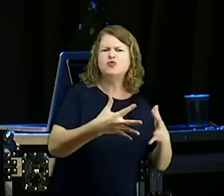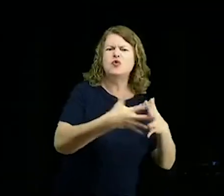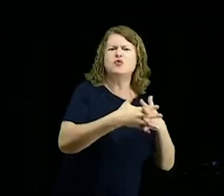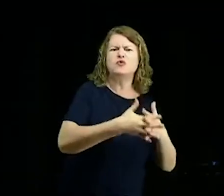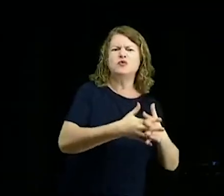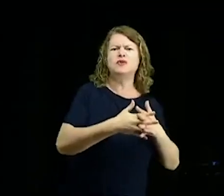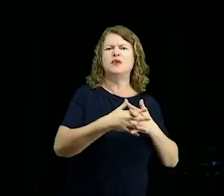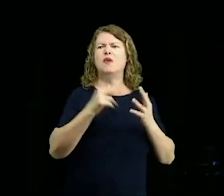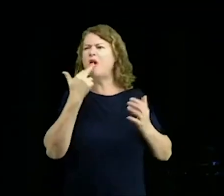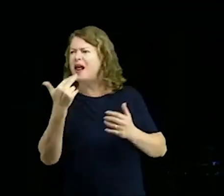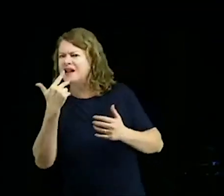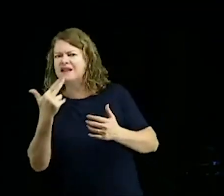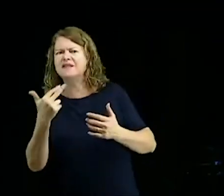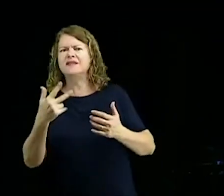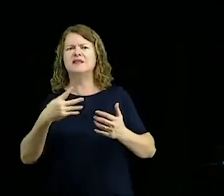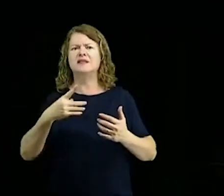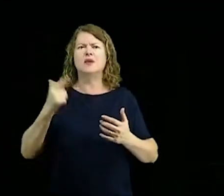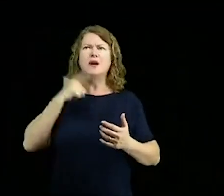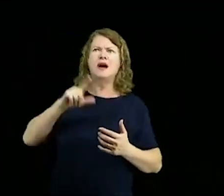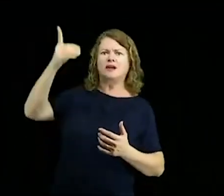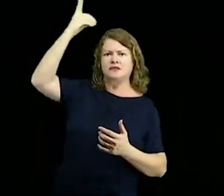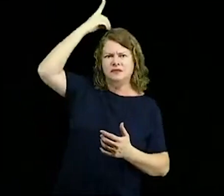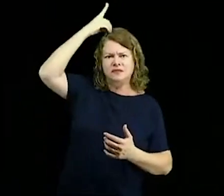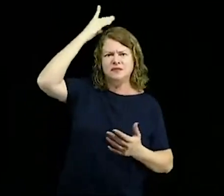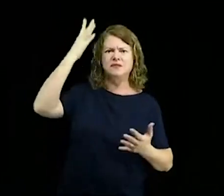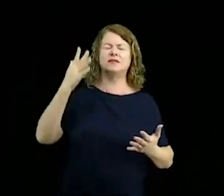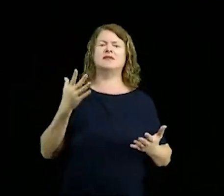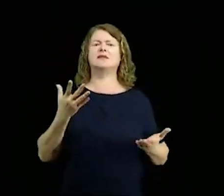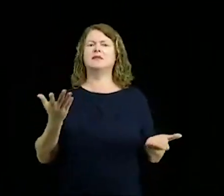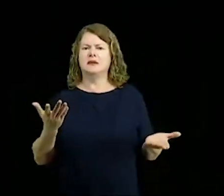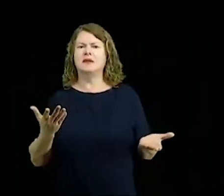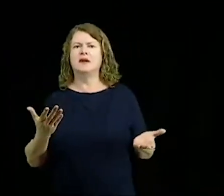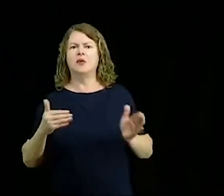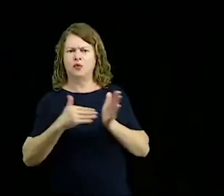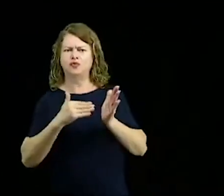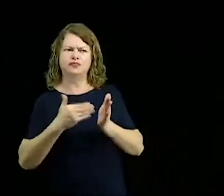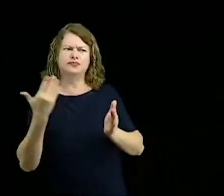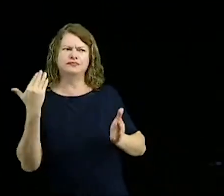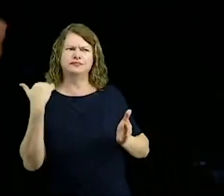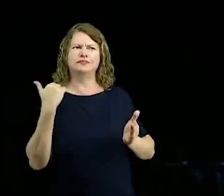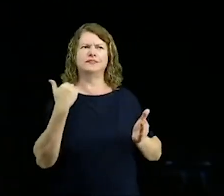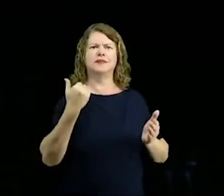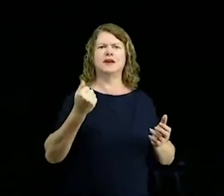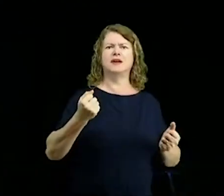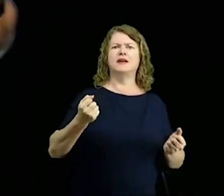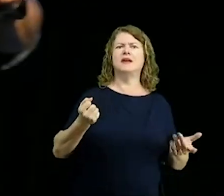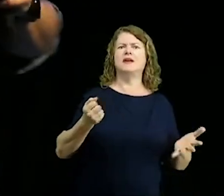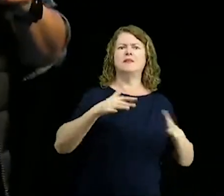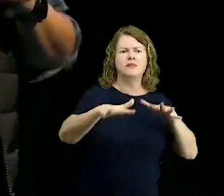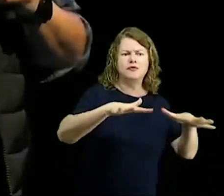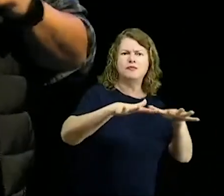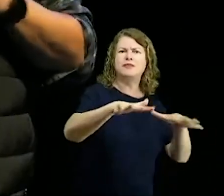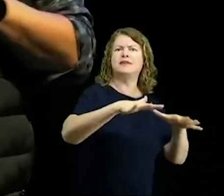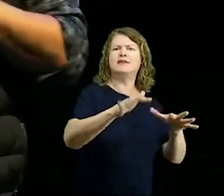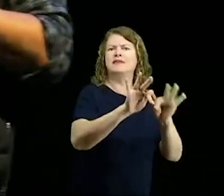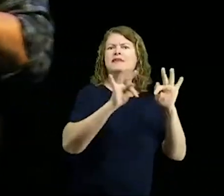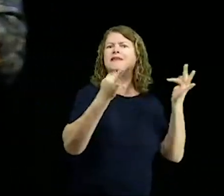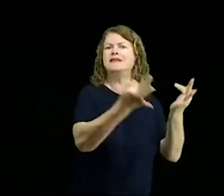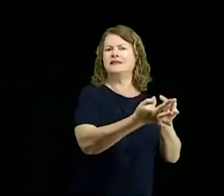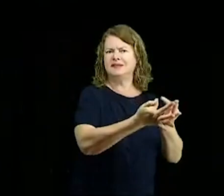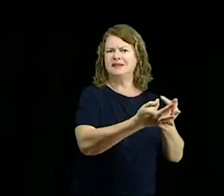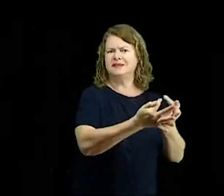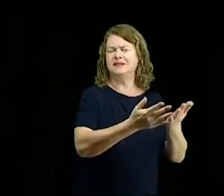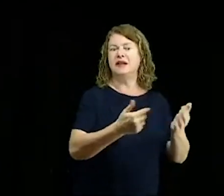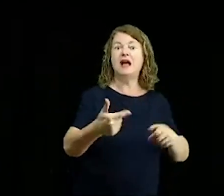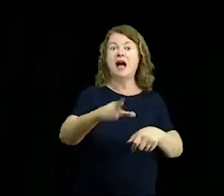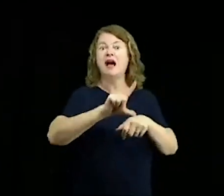O último avivamento é o avivamento das famílias. É muito interessante isso. É, antes que venha o dia do Senhor, e o dia do Senhor, gente,